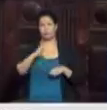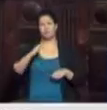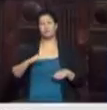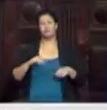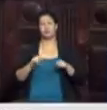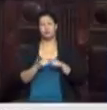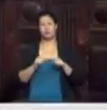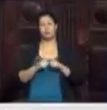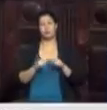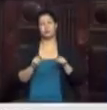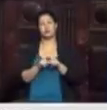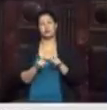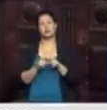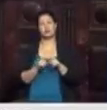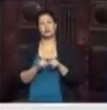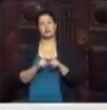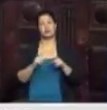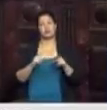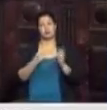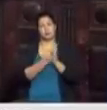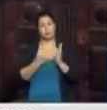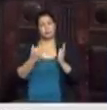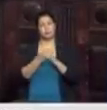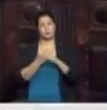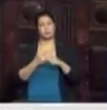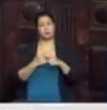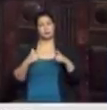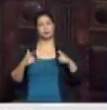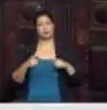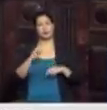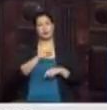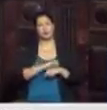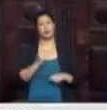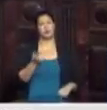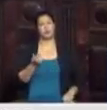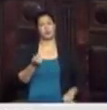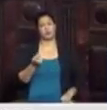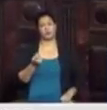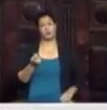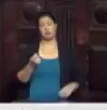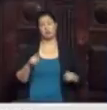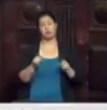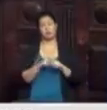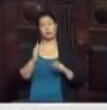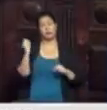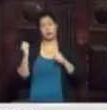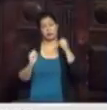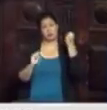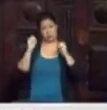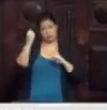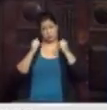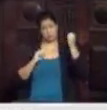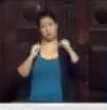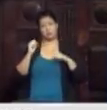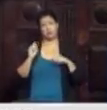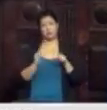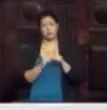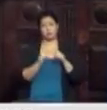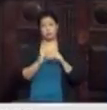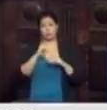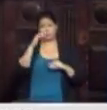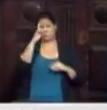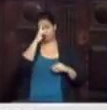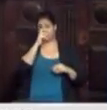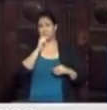também concessões grandes ao capital financeiro e ao capital industrial, ao capital estrangeiro pagando